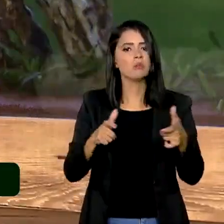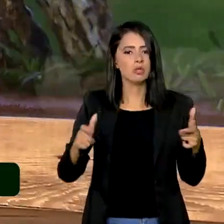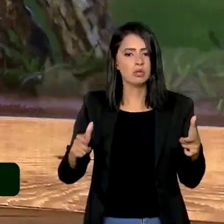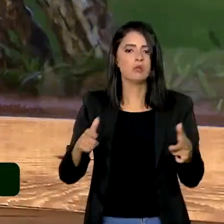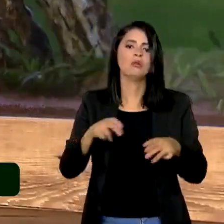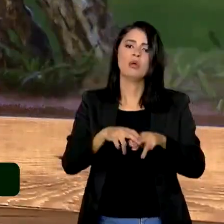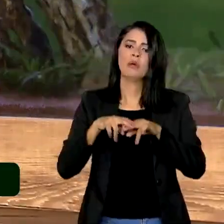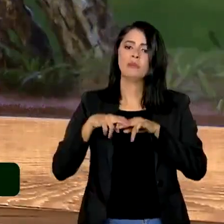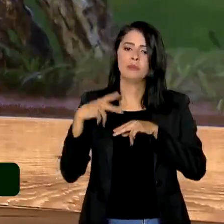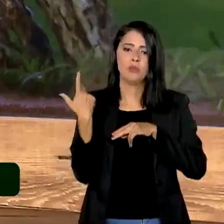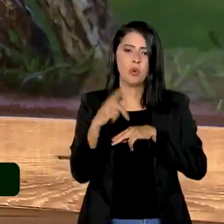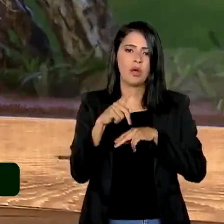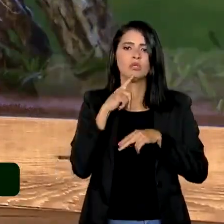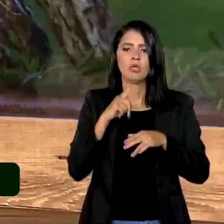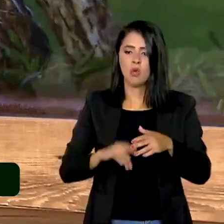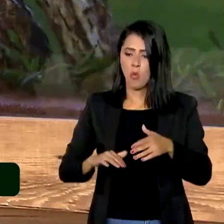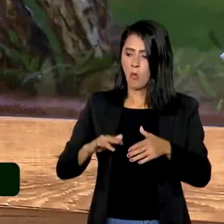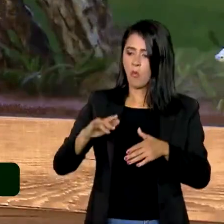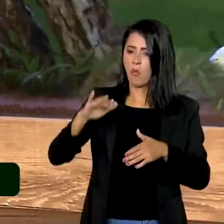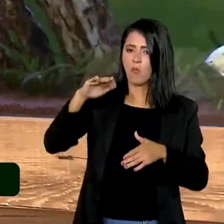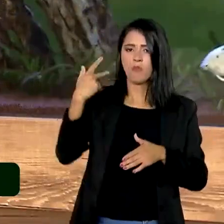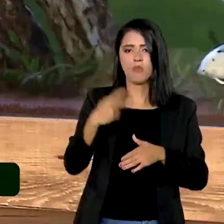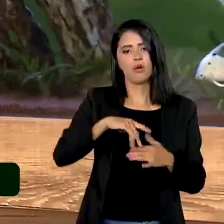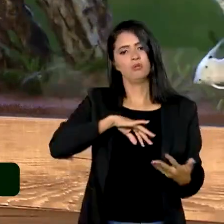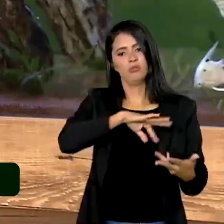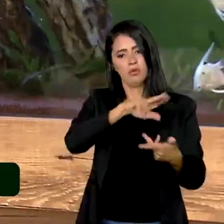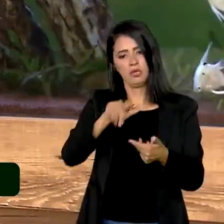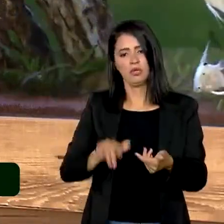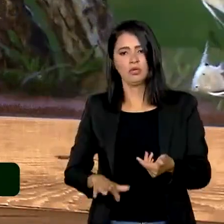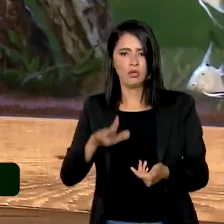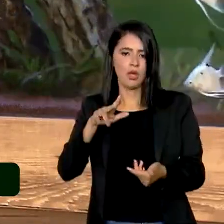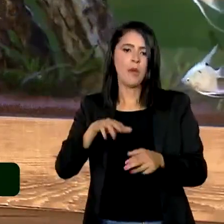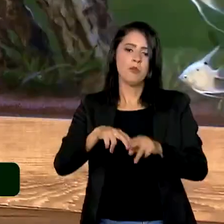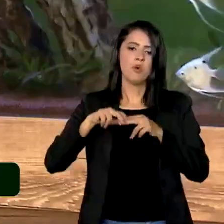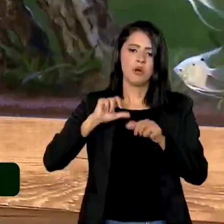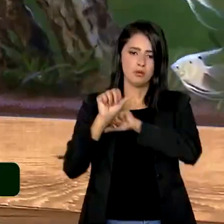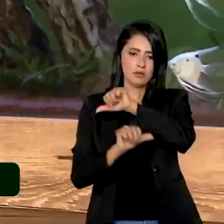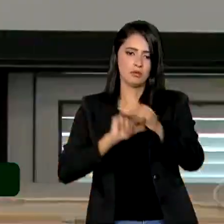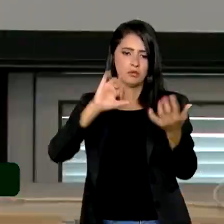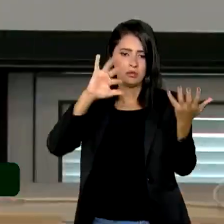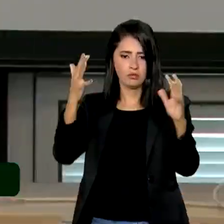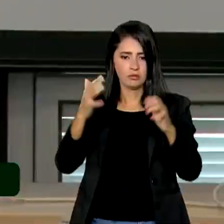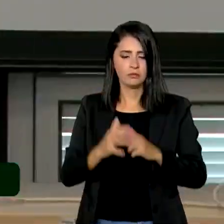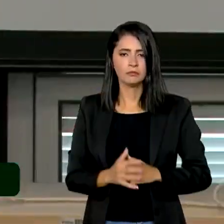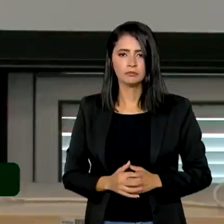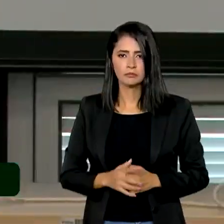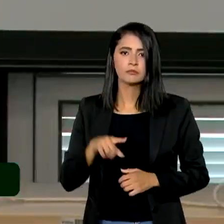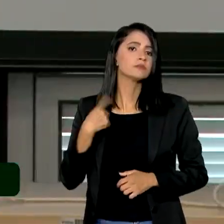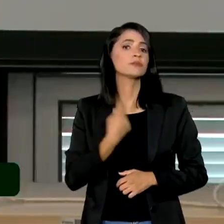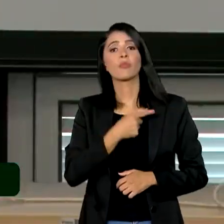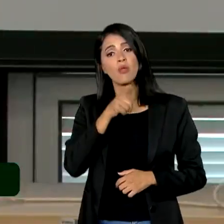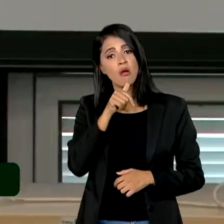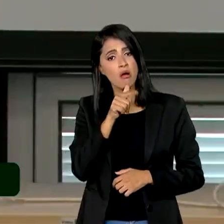com o aumento do nível do mar em todo o planeta por causa das mudanças climáticas. Nossas